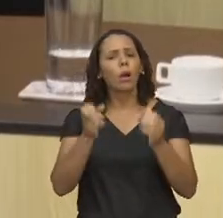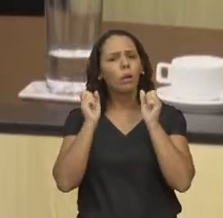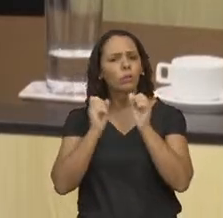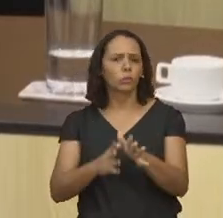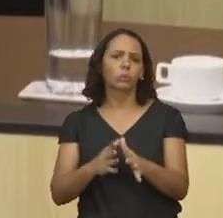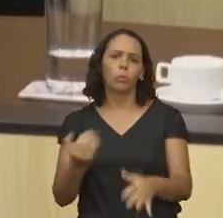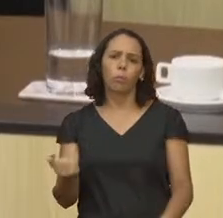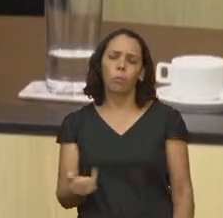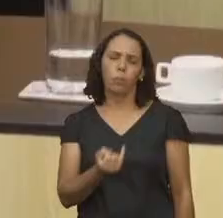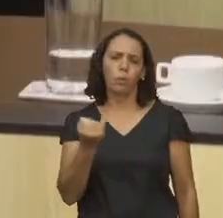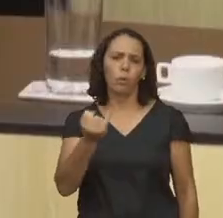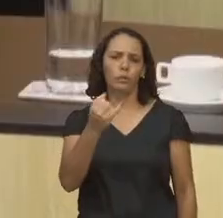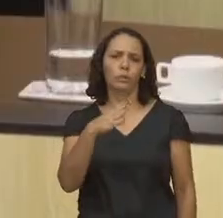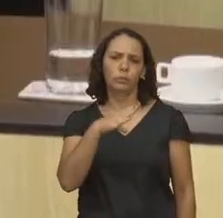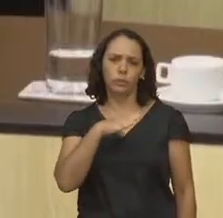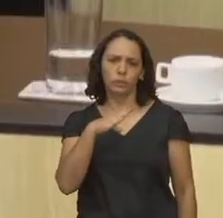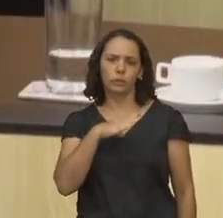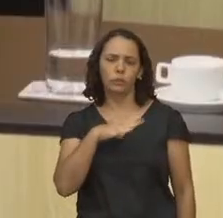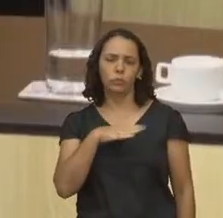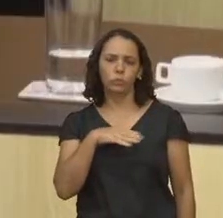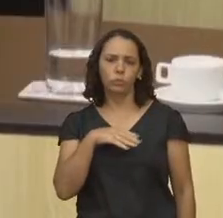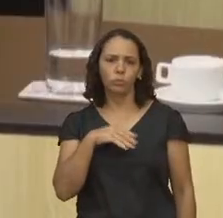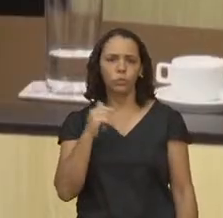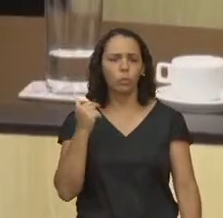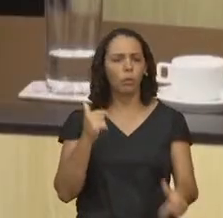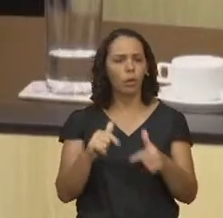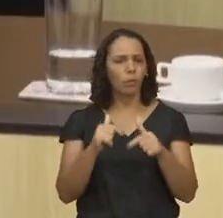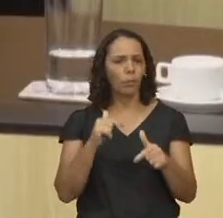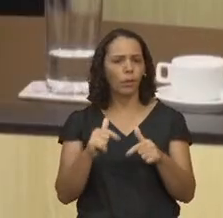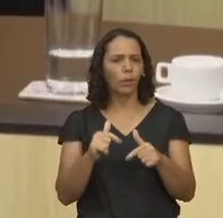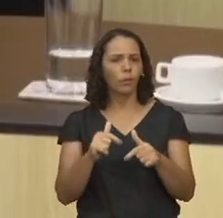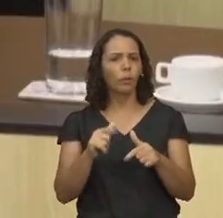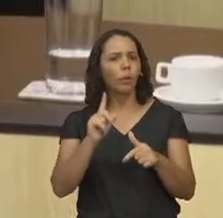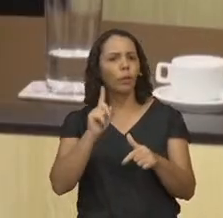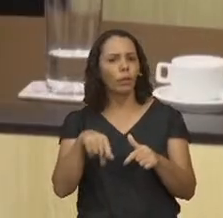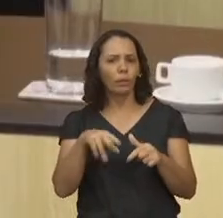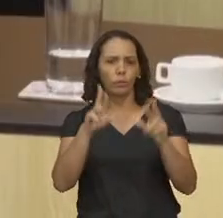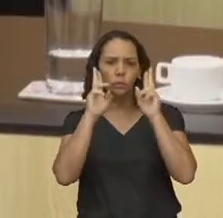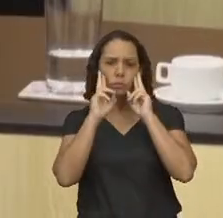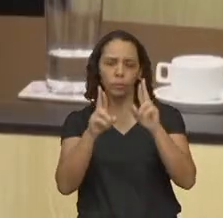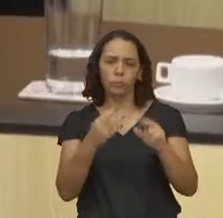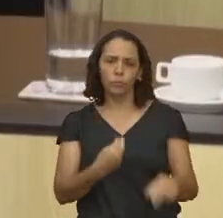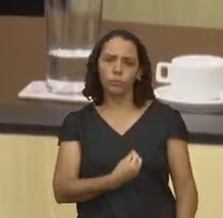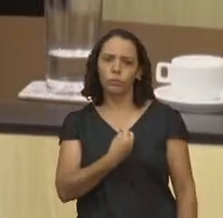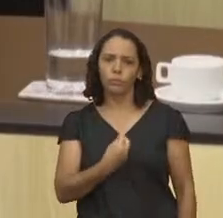para a nossa cidade, um trabalho que é em respeito à vida. Então, parabéns, Deus abençoe a todos.